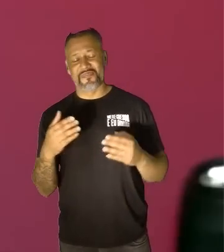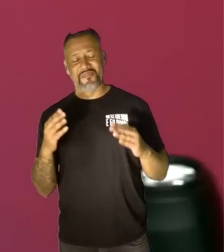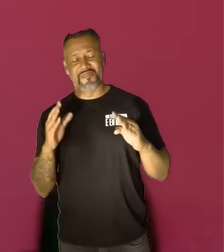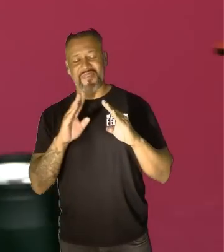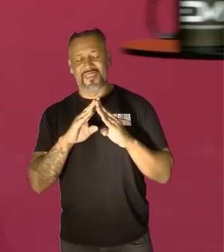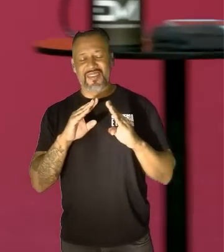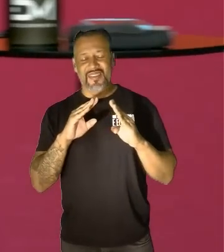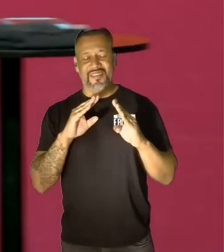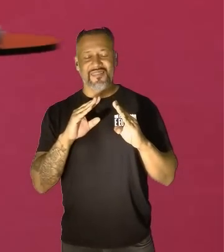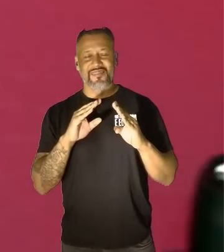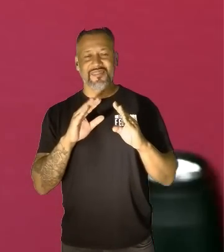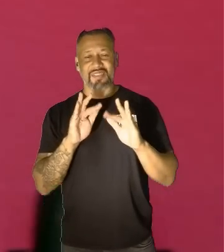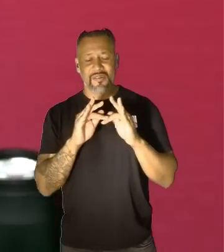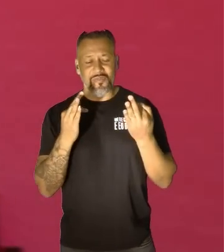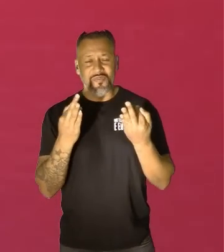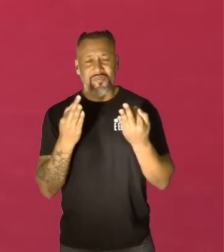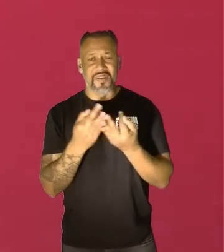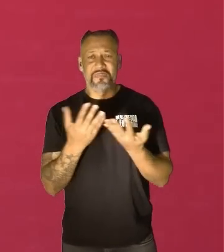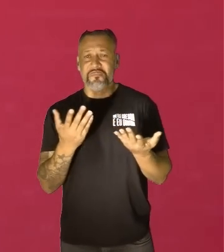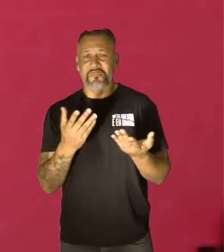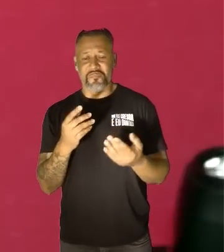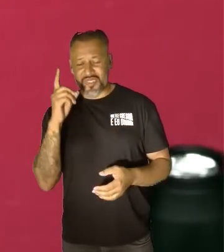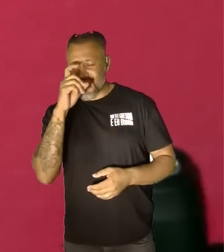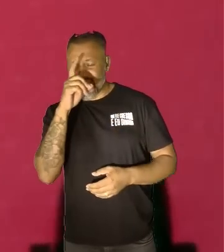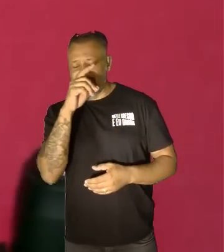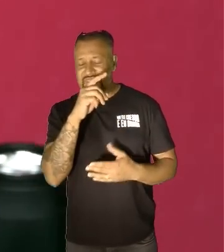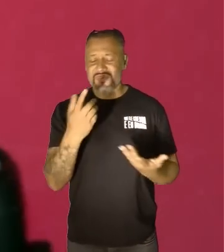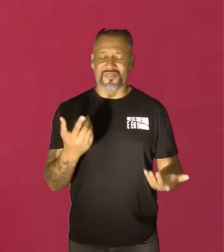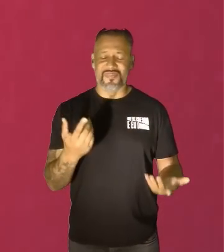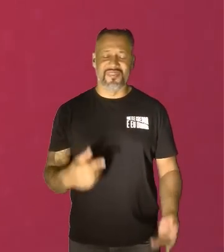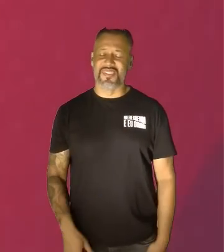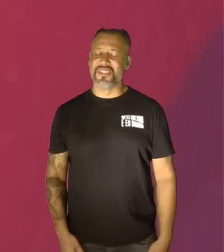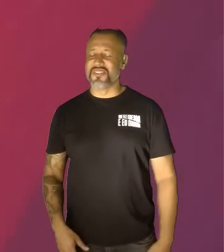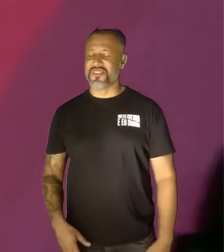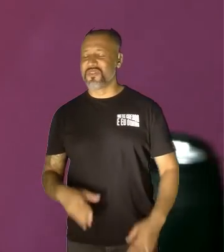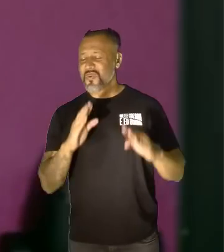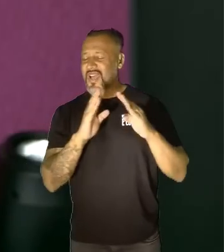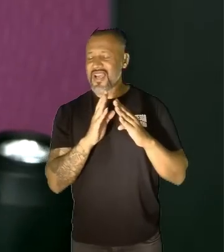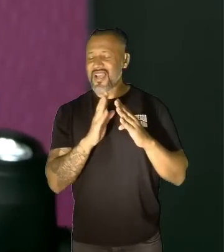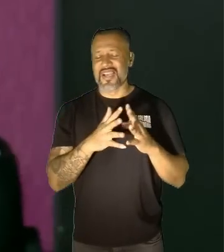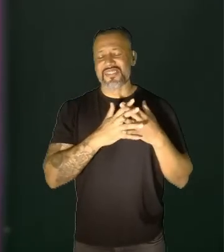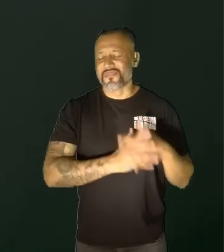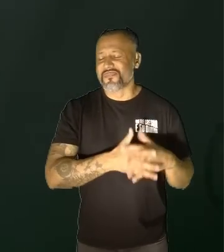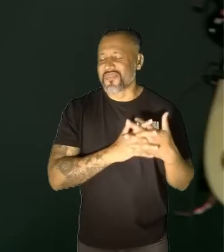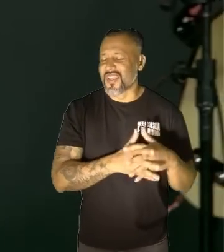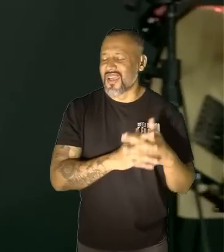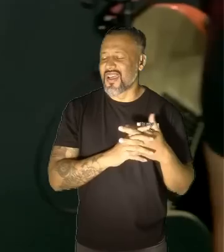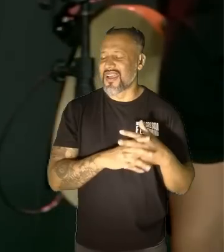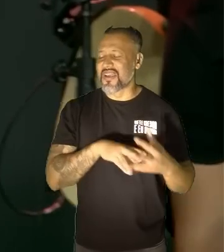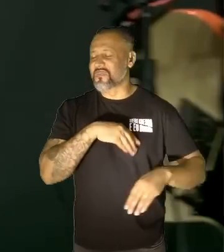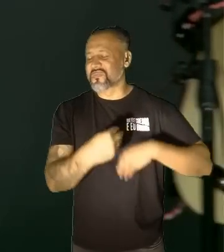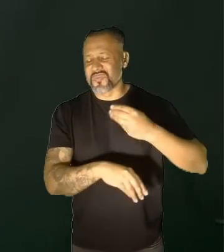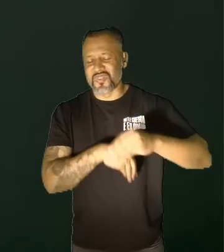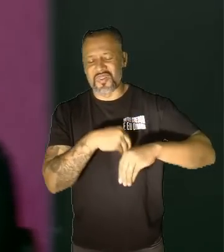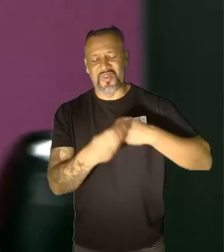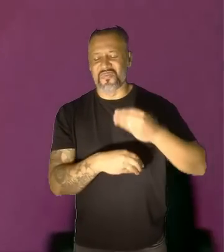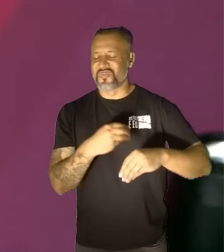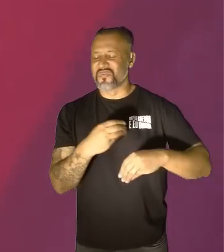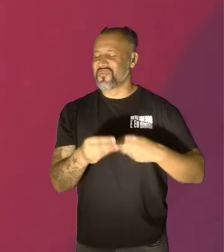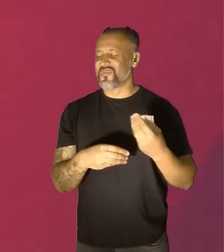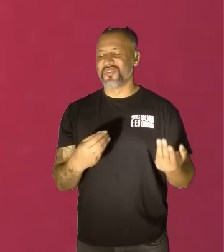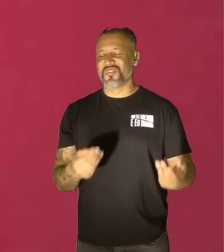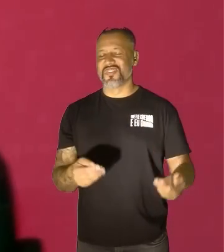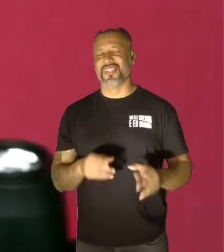Pastor Diego, eu estou há 2 cultos aqui na Lírio, e na minha casa está uma guerra tremenda, ninguém quer que eu vá para a igreja, todo mundo me